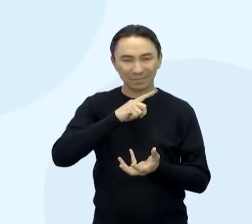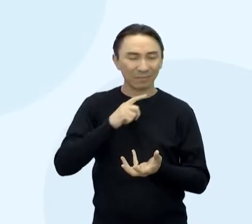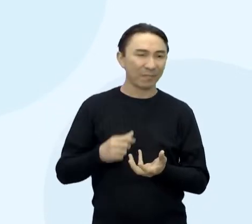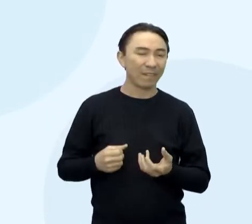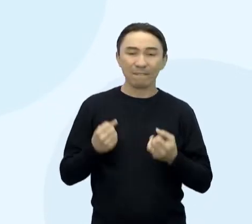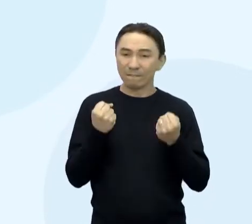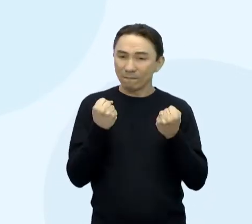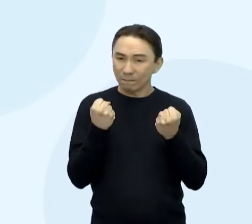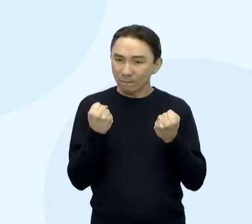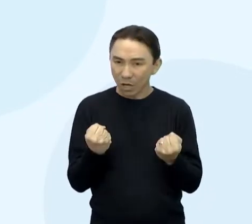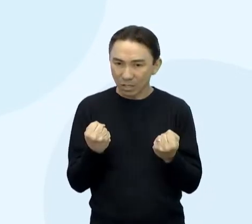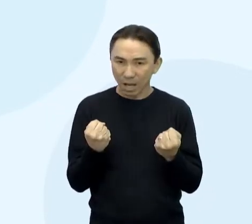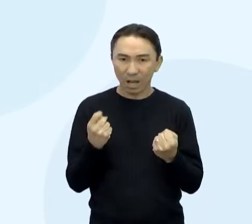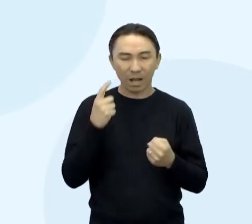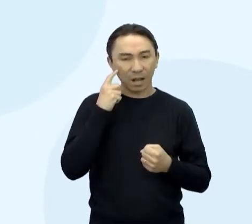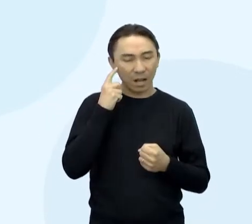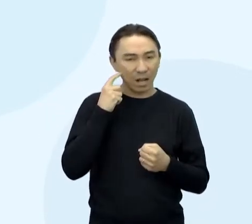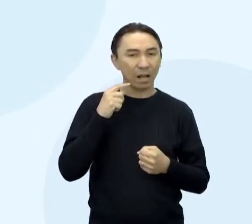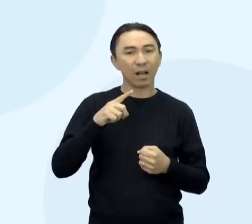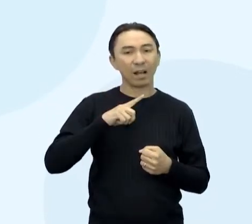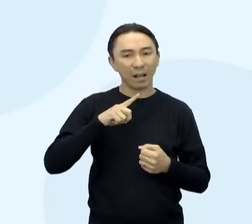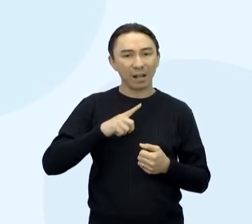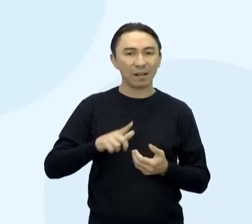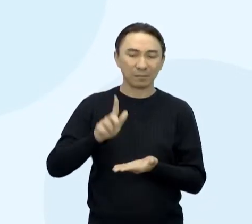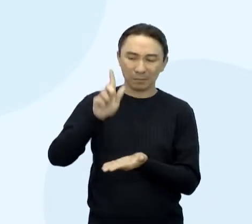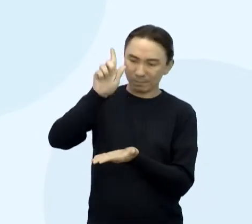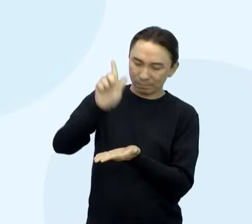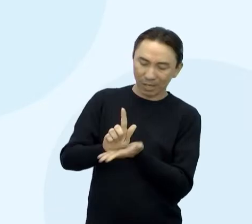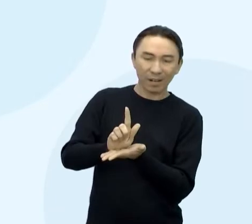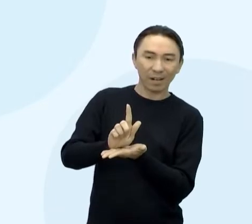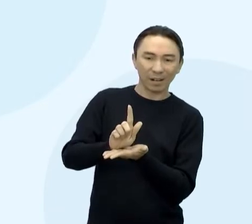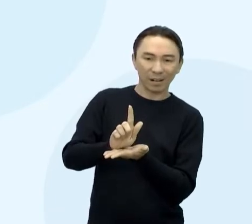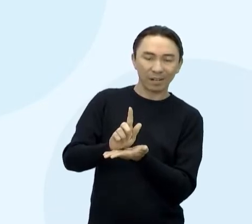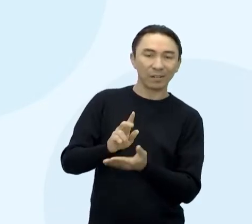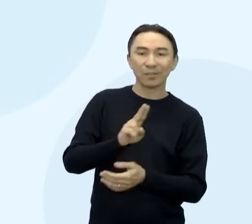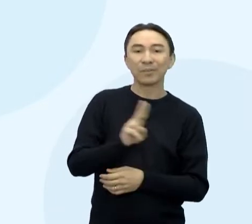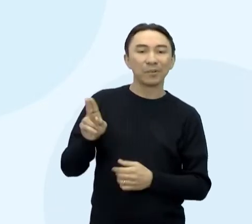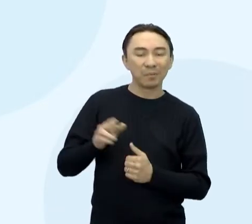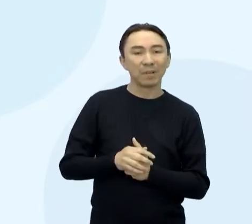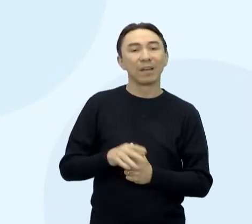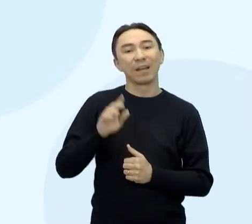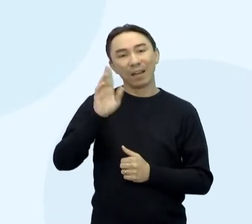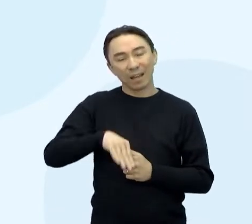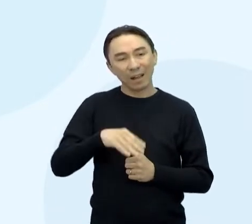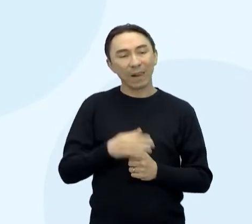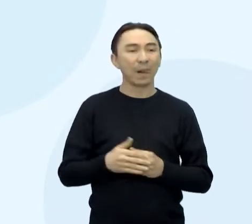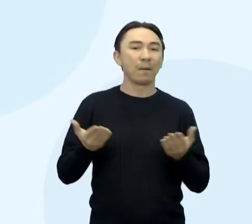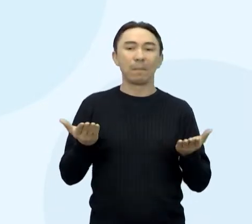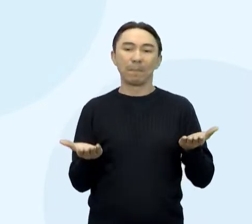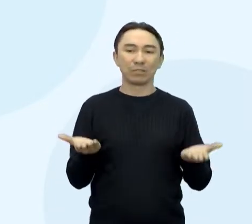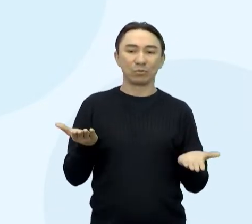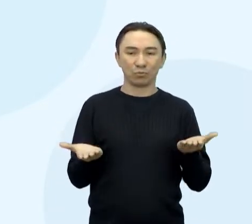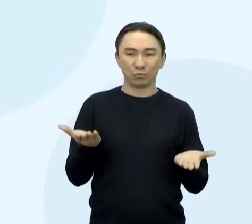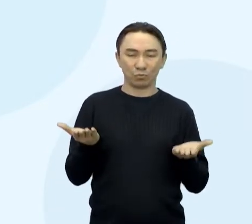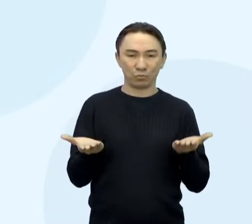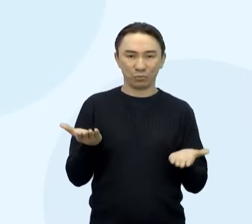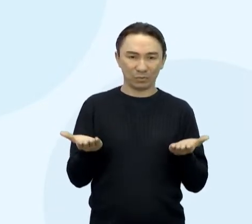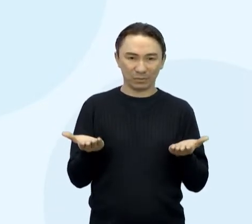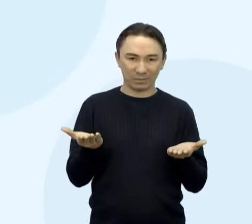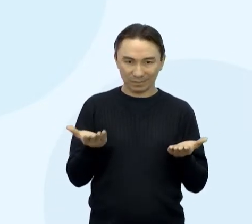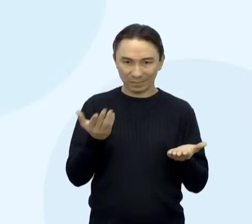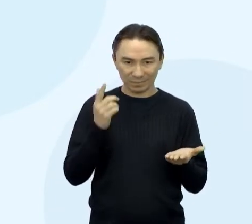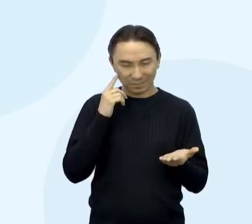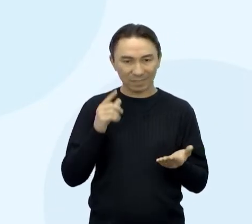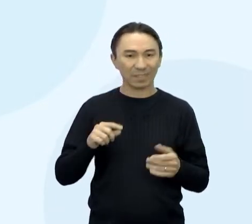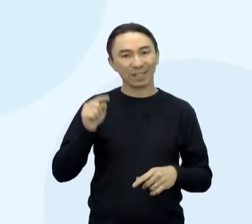força gravitacional nossa, que a gente chama de peso. Então a gente pode concluir assim, peso é a força que a Terra